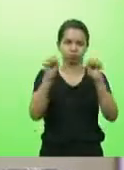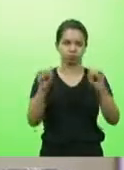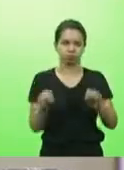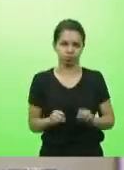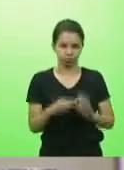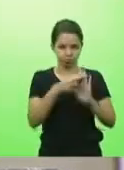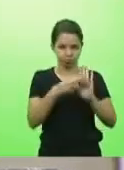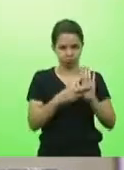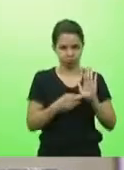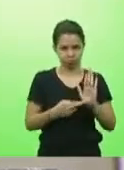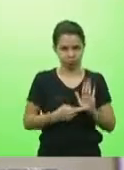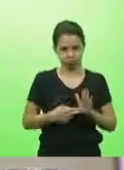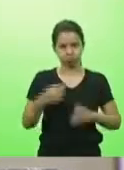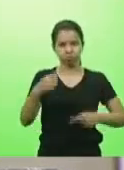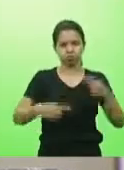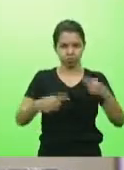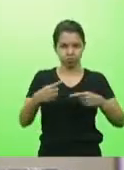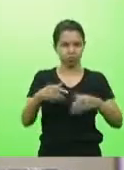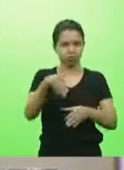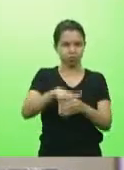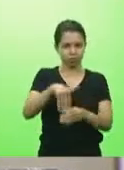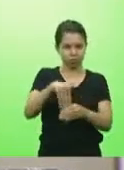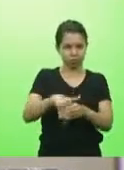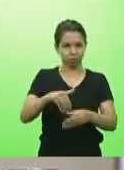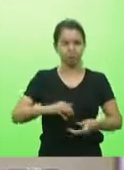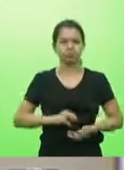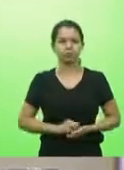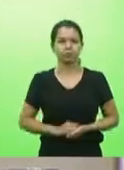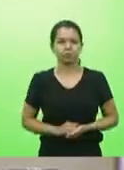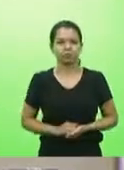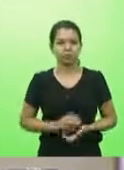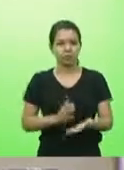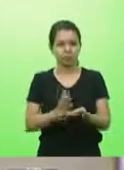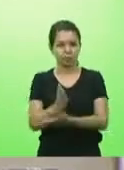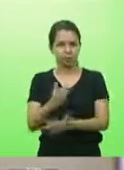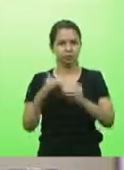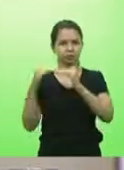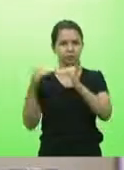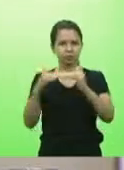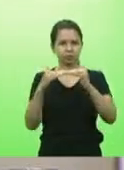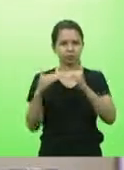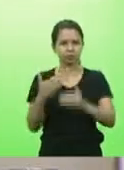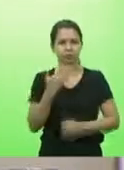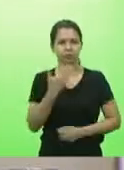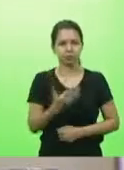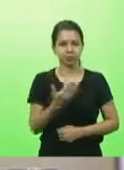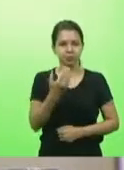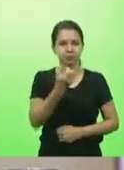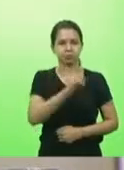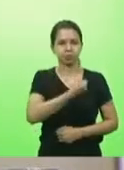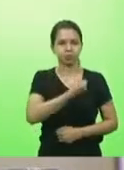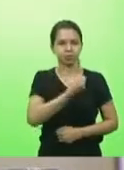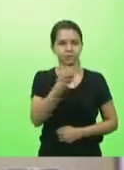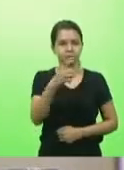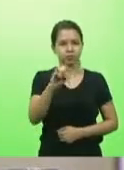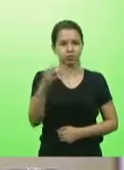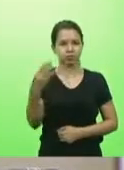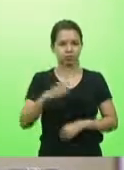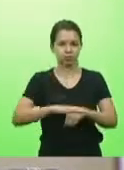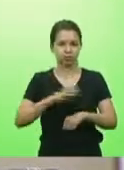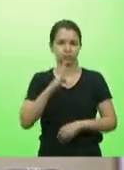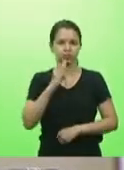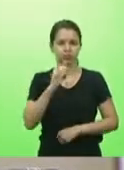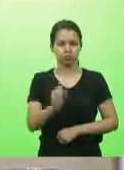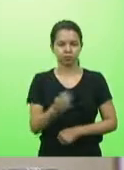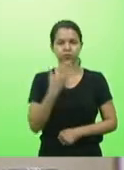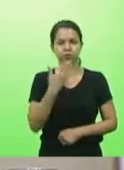discutir em votação deputados que aprovam permaneçam como se encontra aprovado por unanimidade pedido de informação 104 autor deputado Bruno Souza